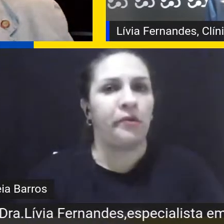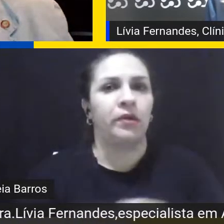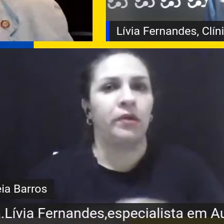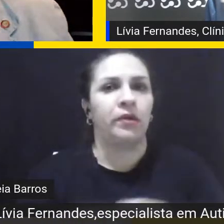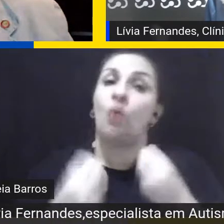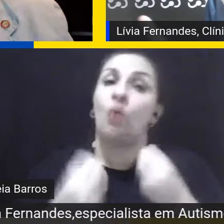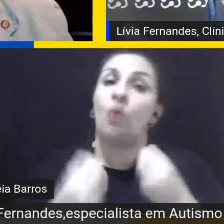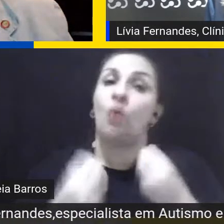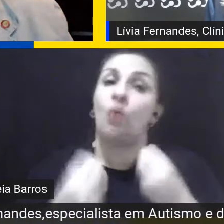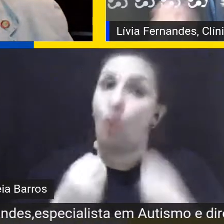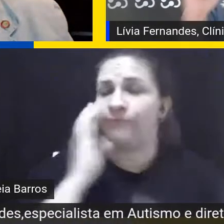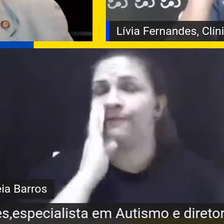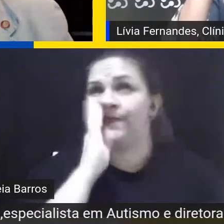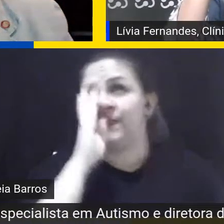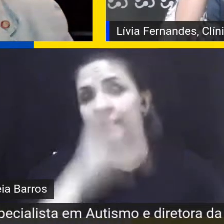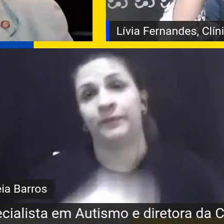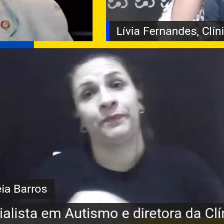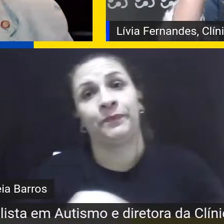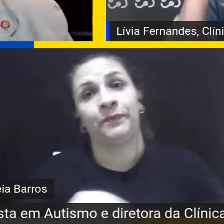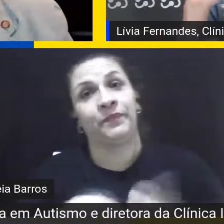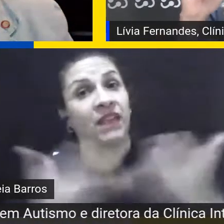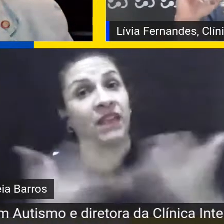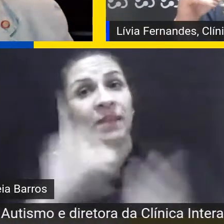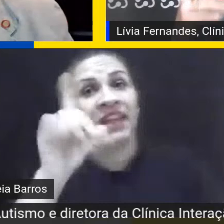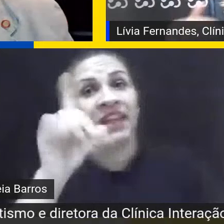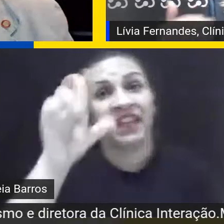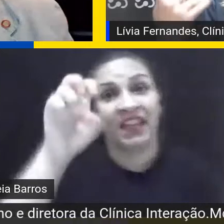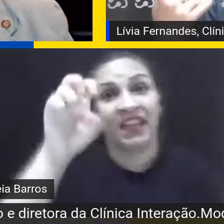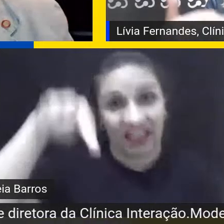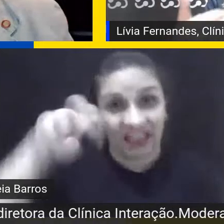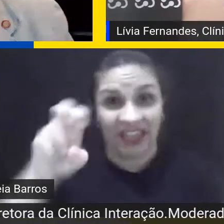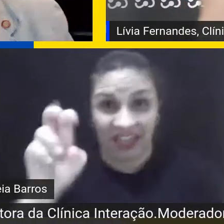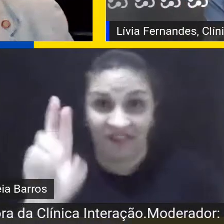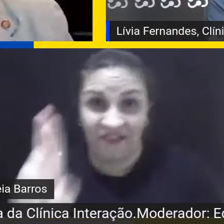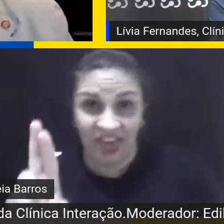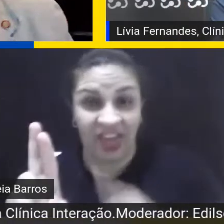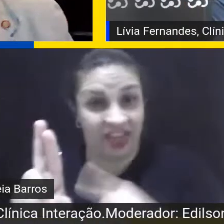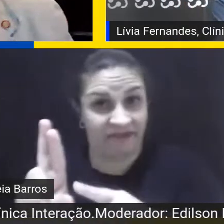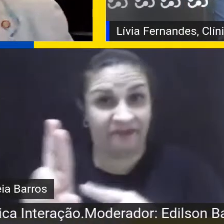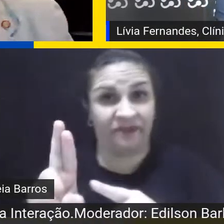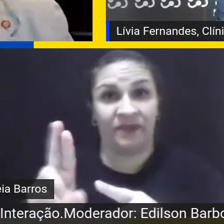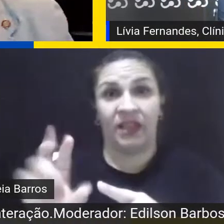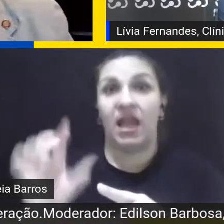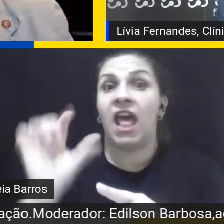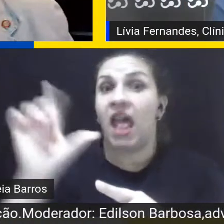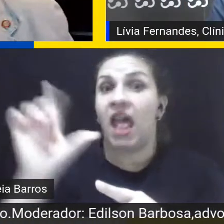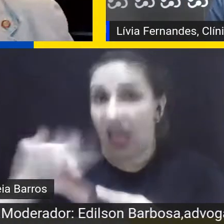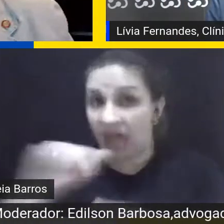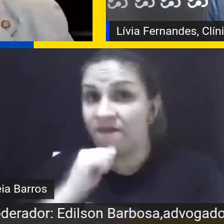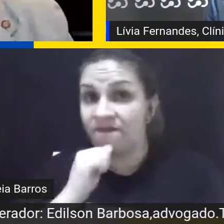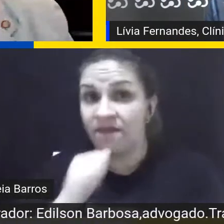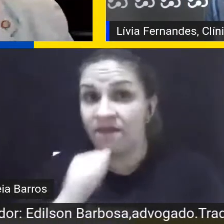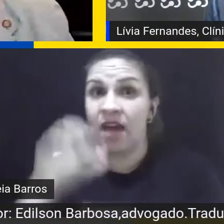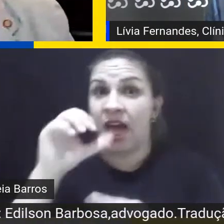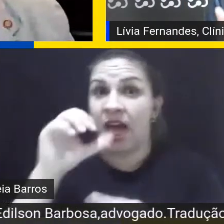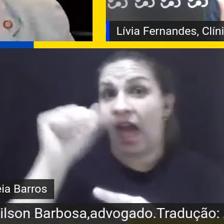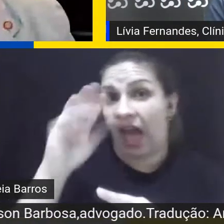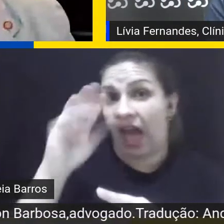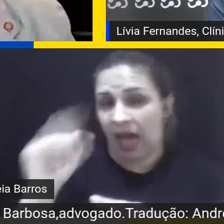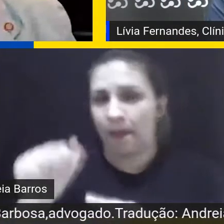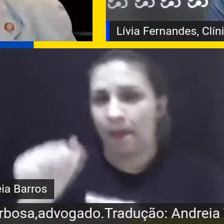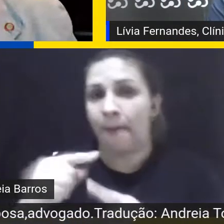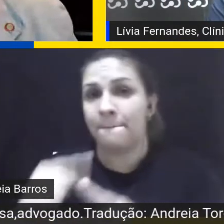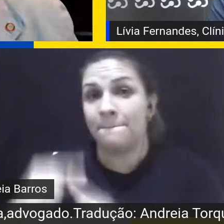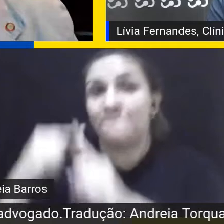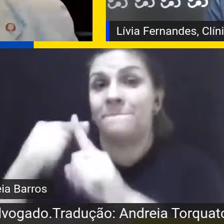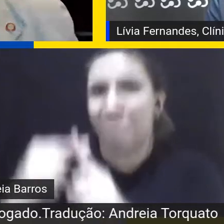olha, a terapia Denver, ela é uma terapia que ela é baseada na terapia ABA, só que ela é uma terapia